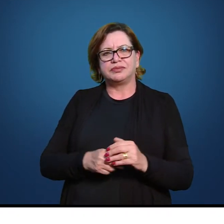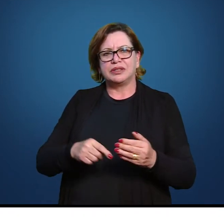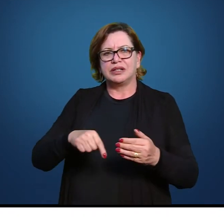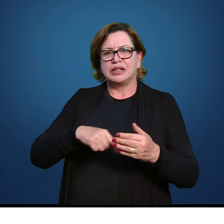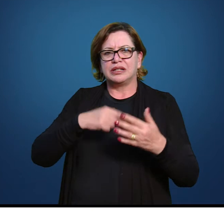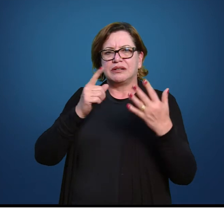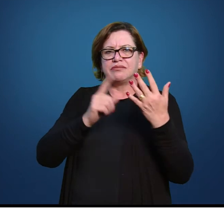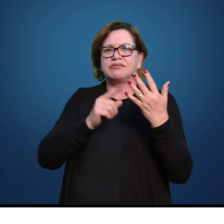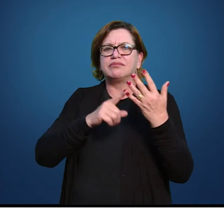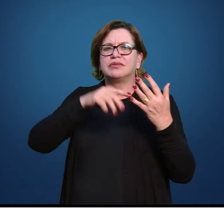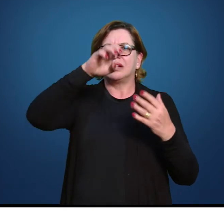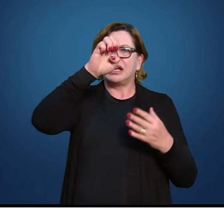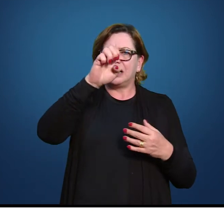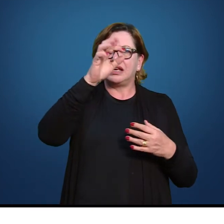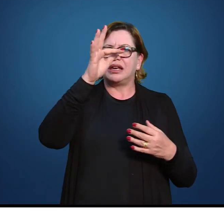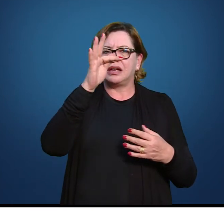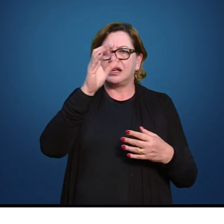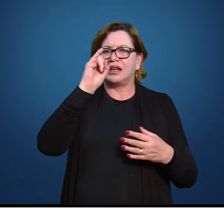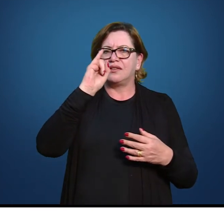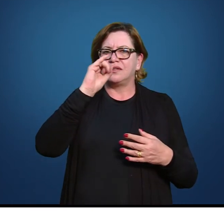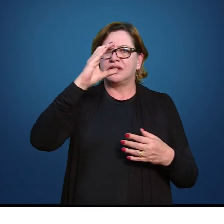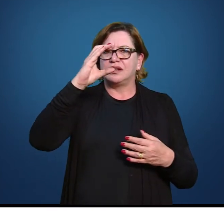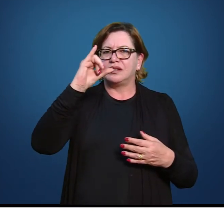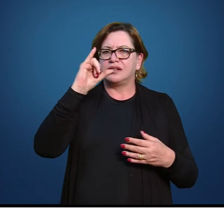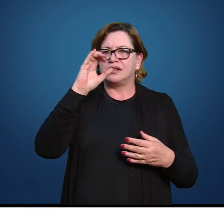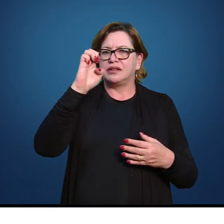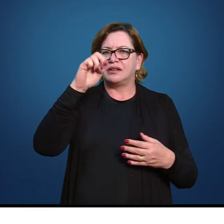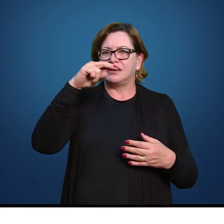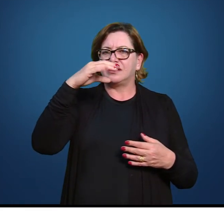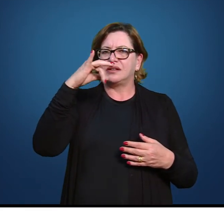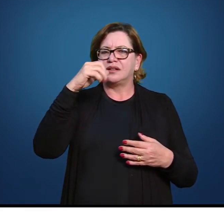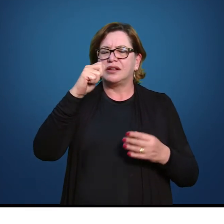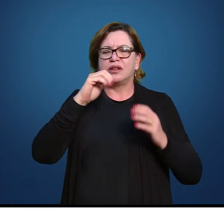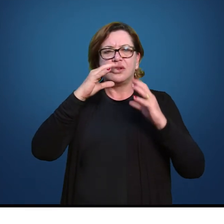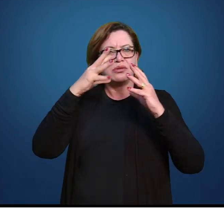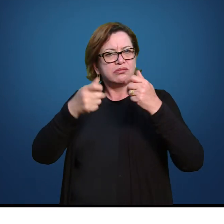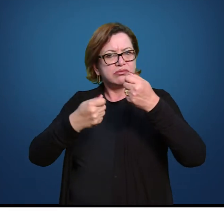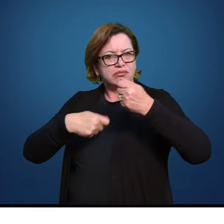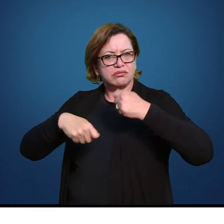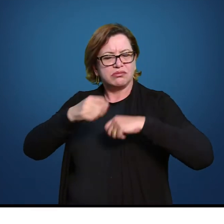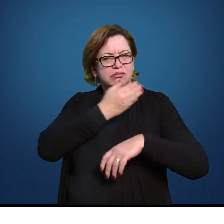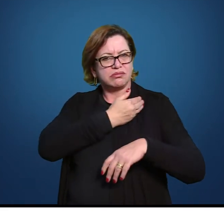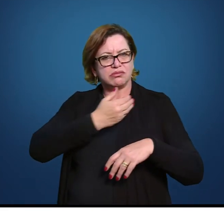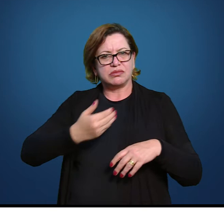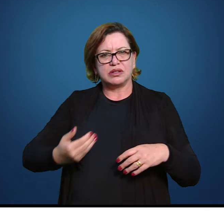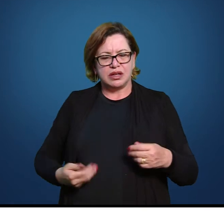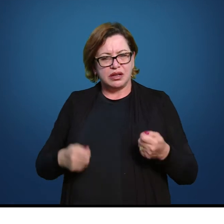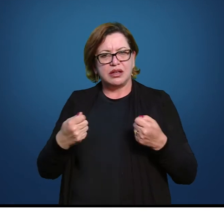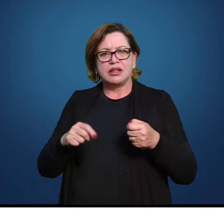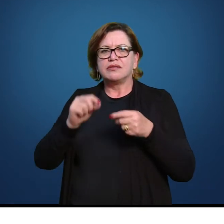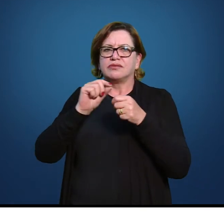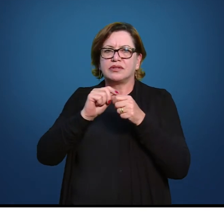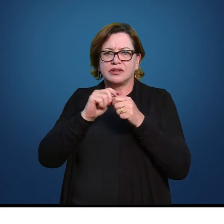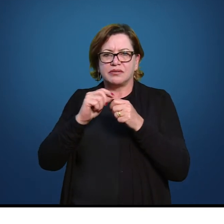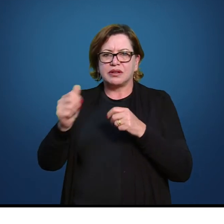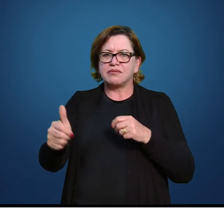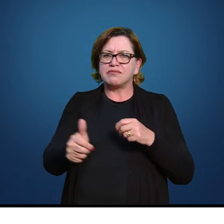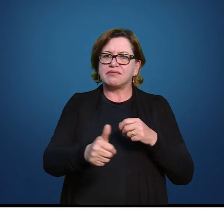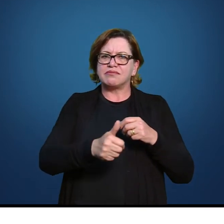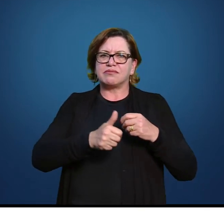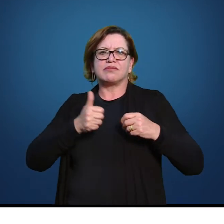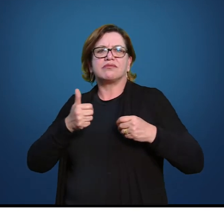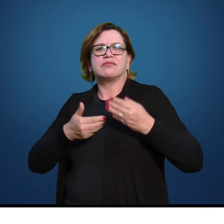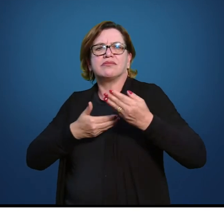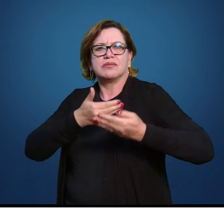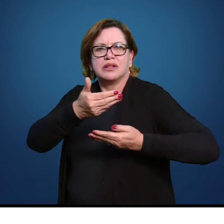Princípio da eficiência significa que os atos da administração pública devem ser desempenhados visando a melhoria das